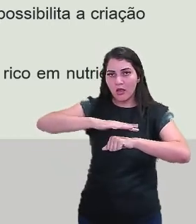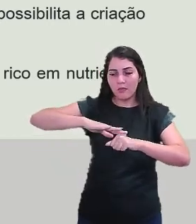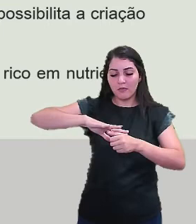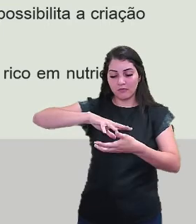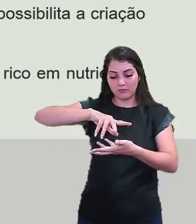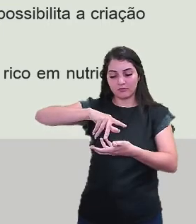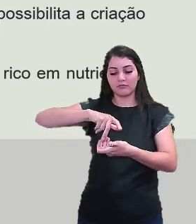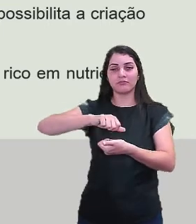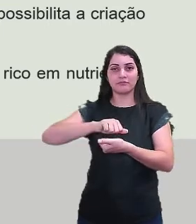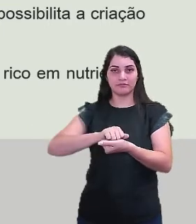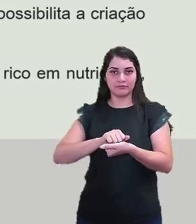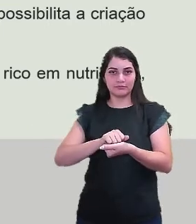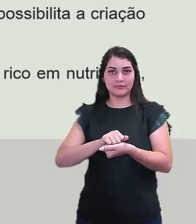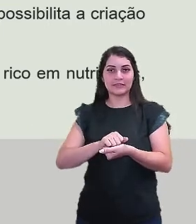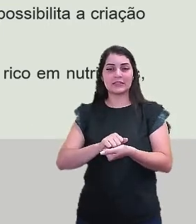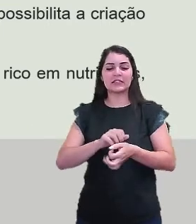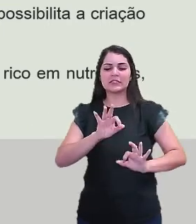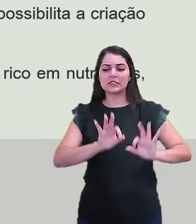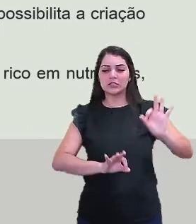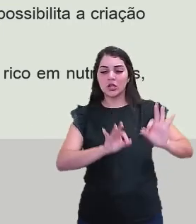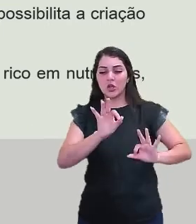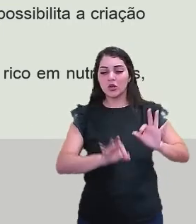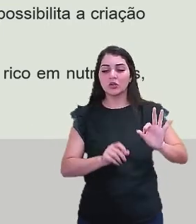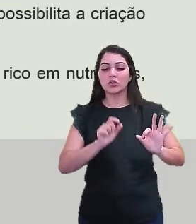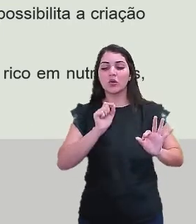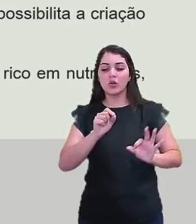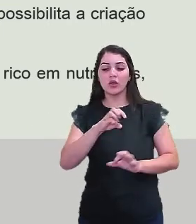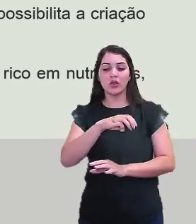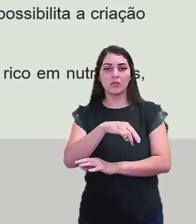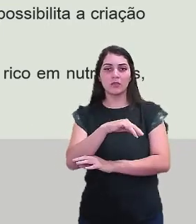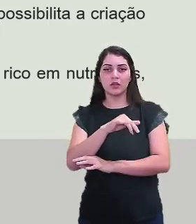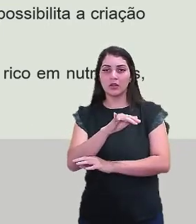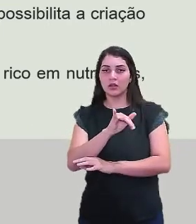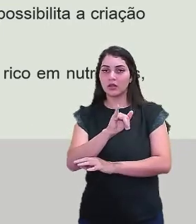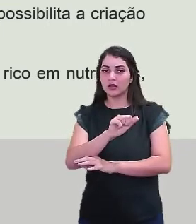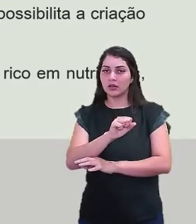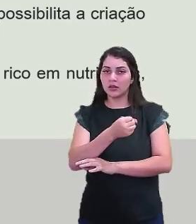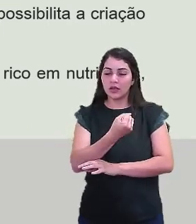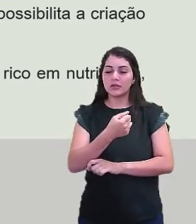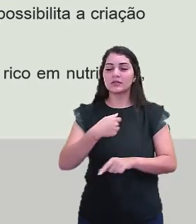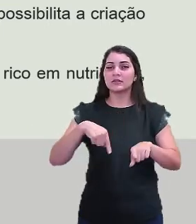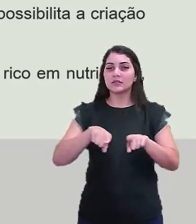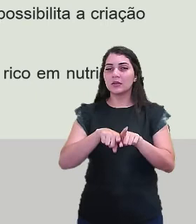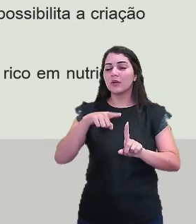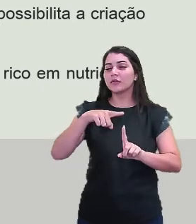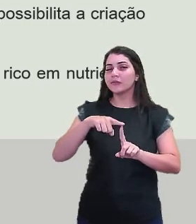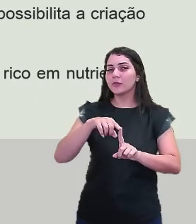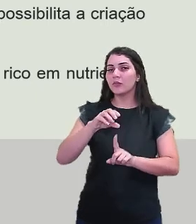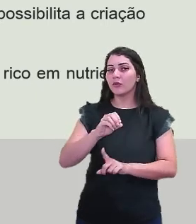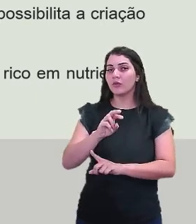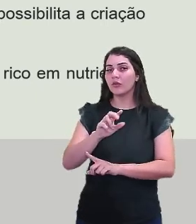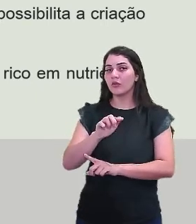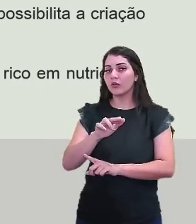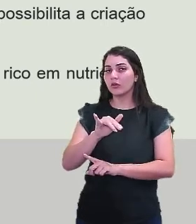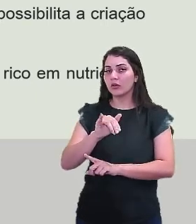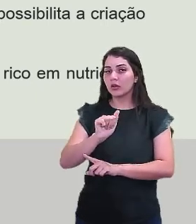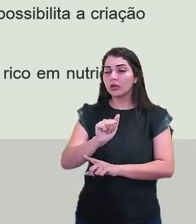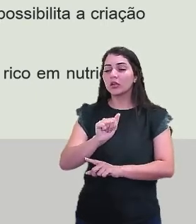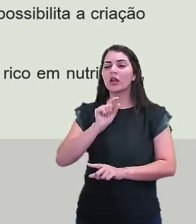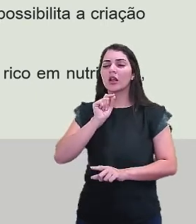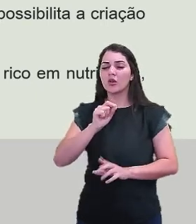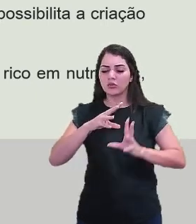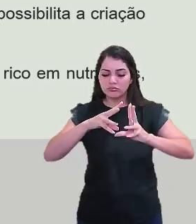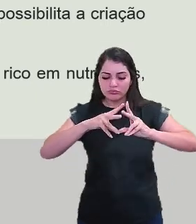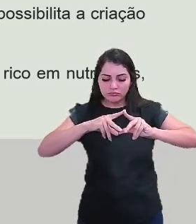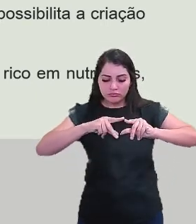da Terra, sendo formado por minerais e matéria orgânica, que vem da decomposição